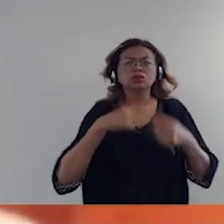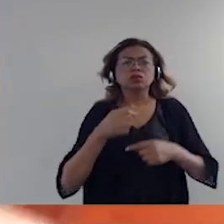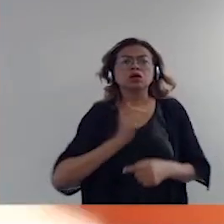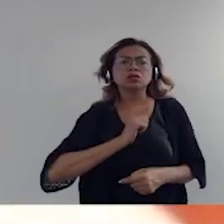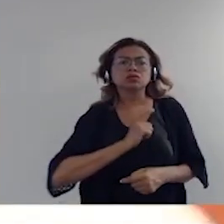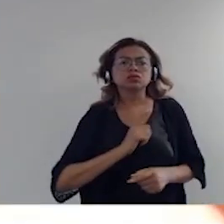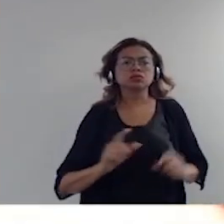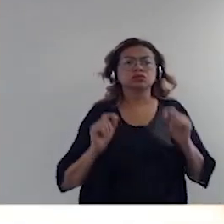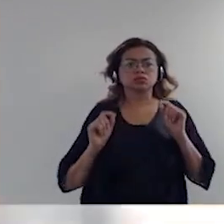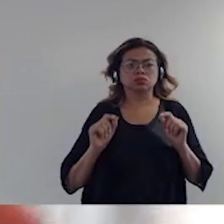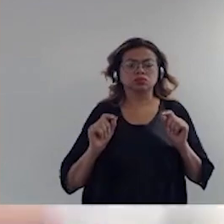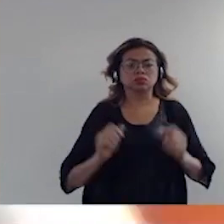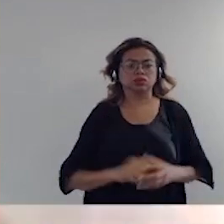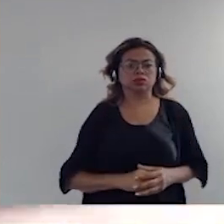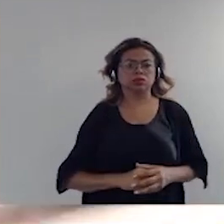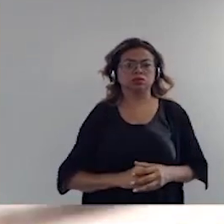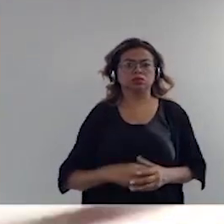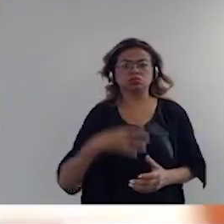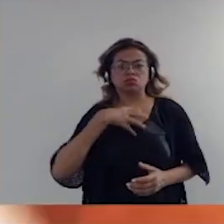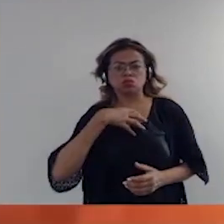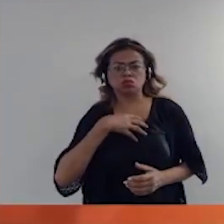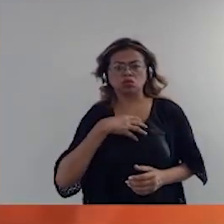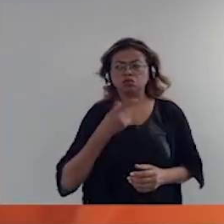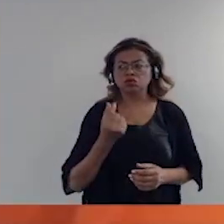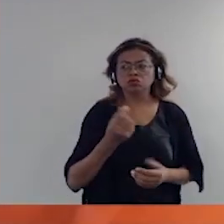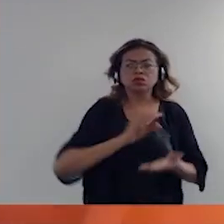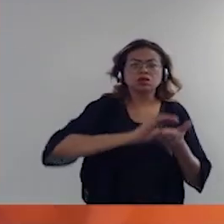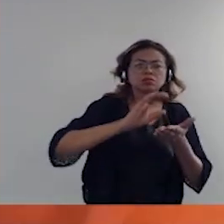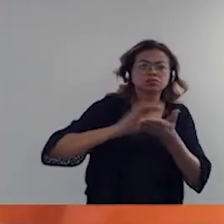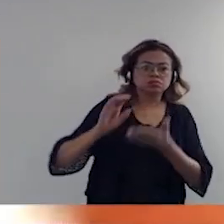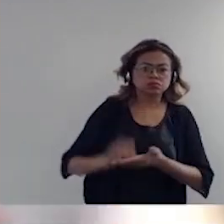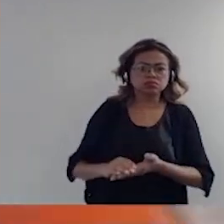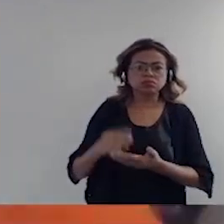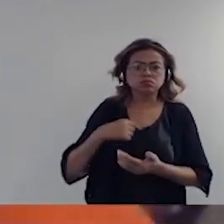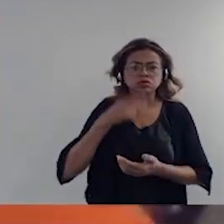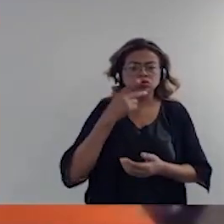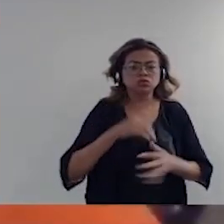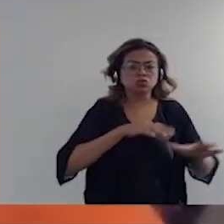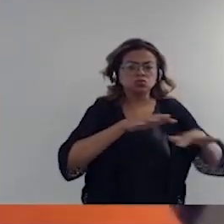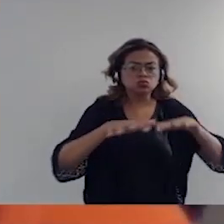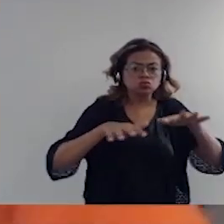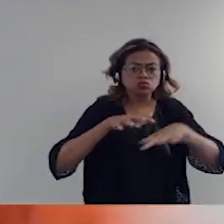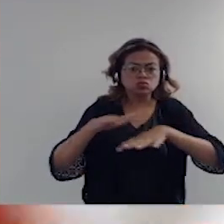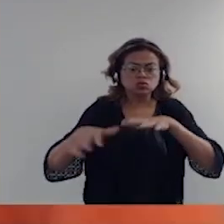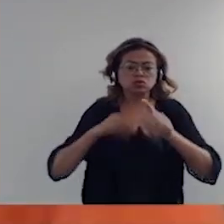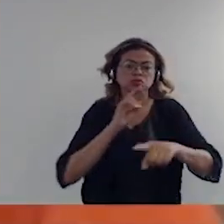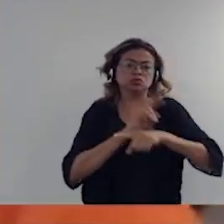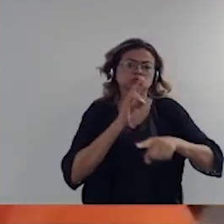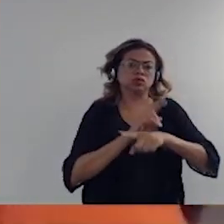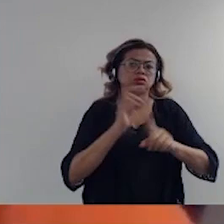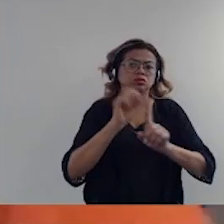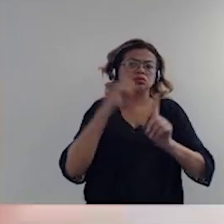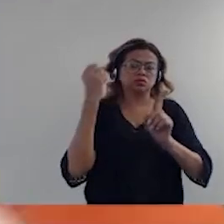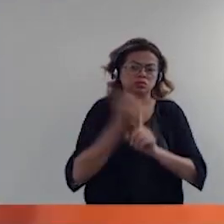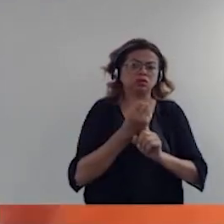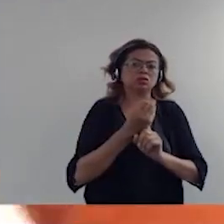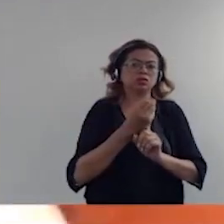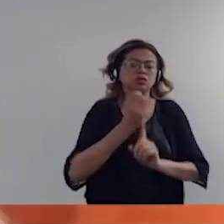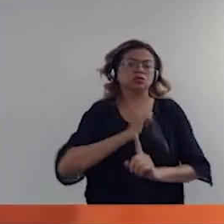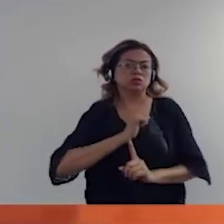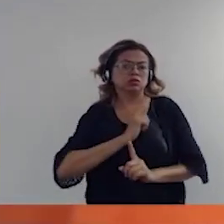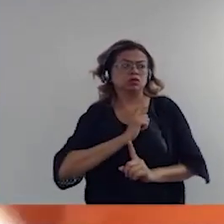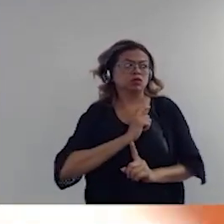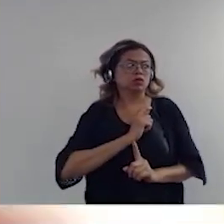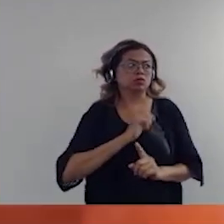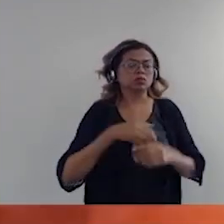aí formas de financiamento, então, de sistemas de proteção social. Nós temos formas de proteção